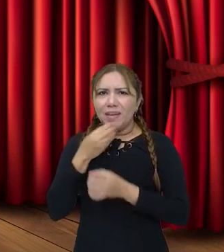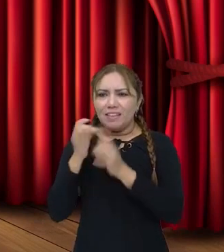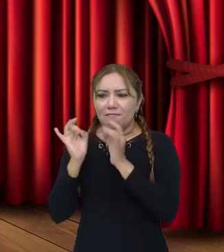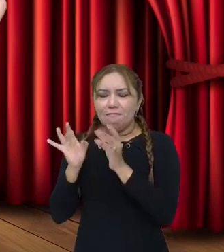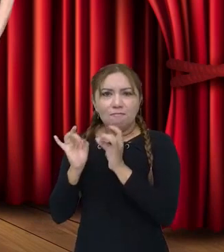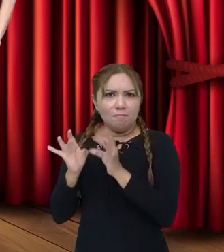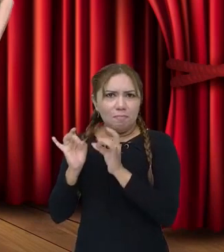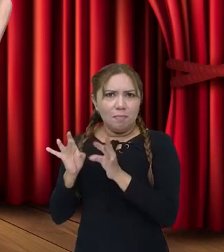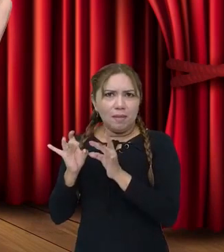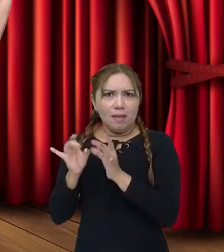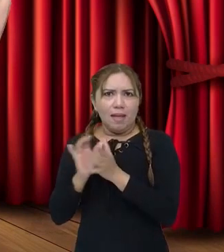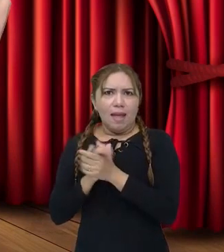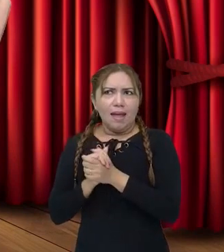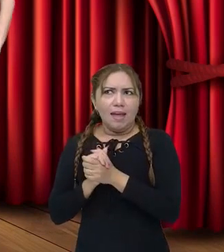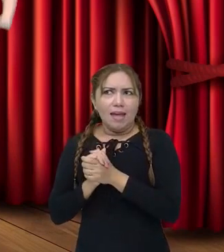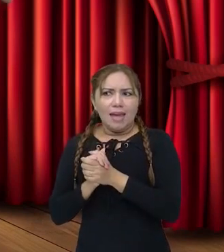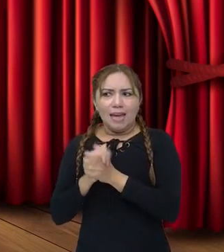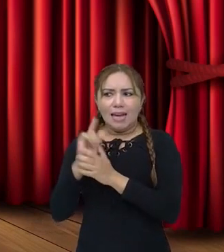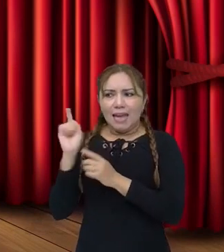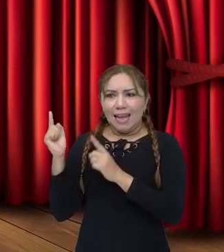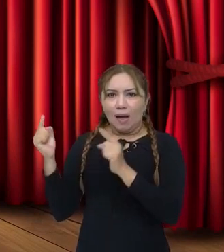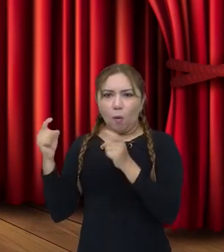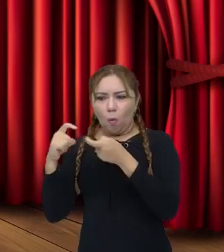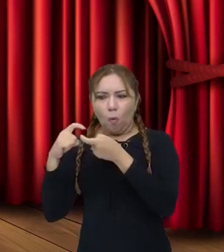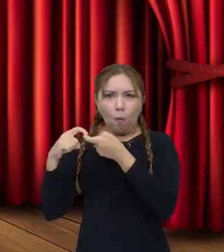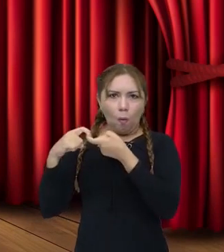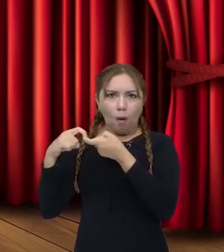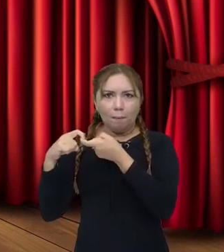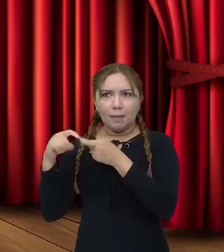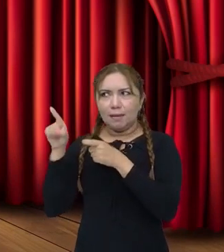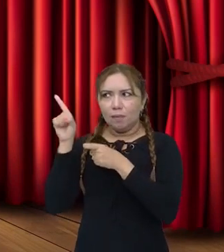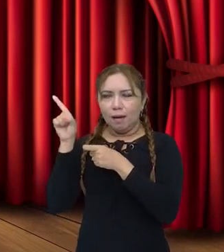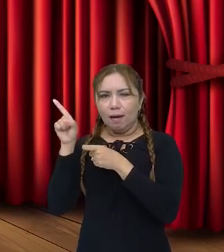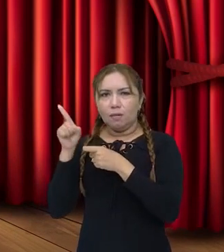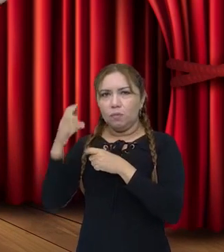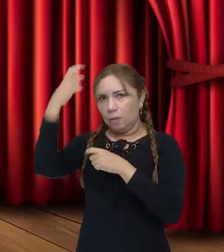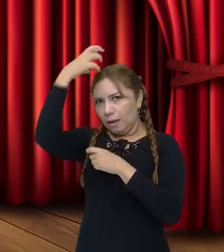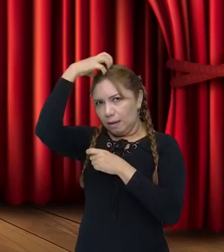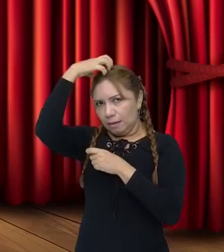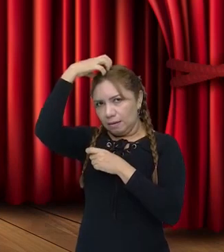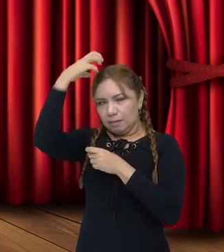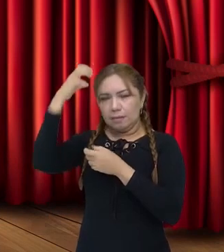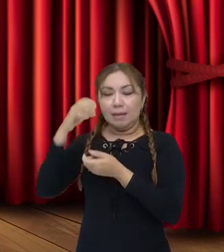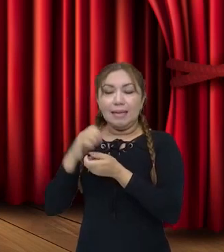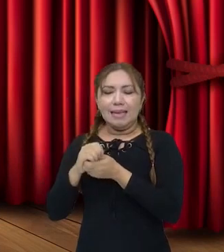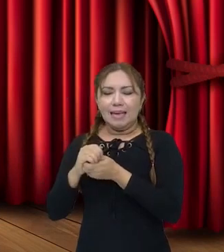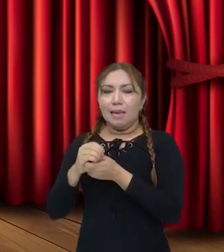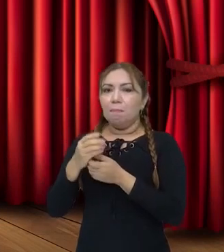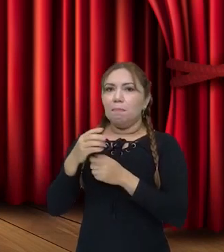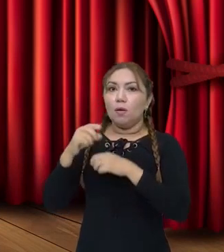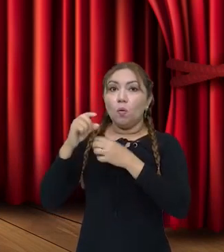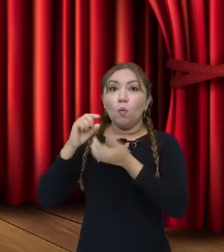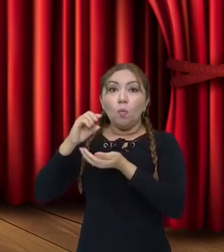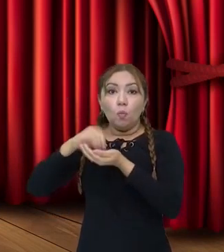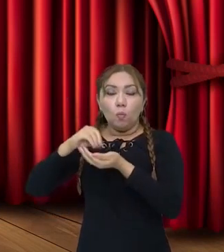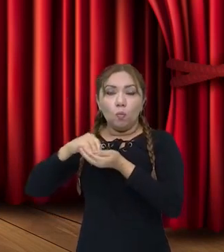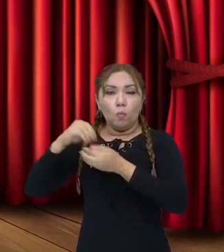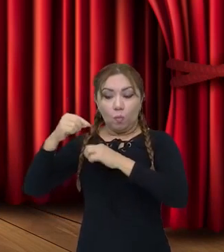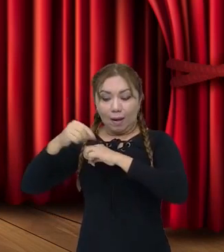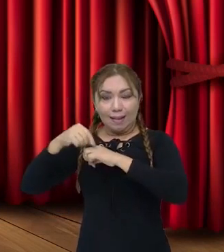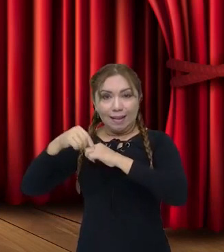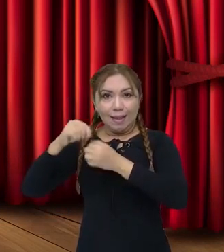fazia parte do plano do rei, aquele rei muito malvado, ele está jogando o anel